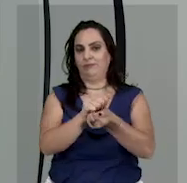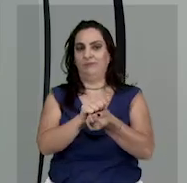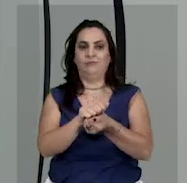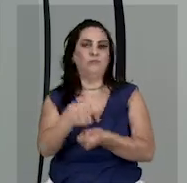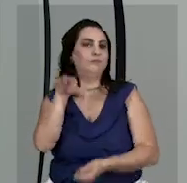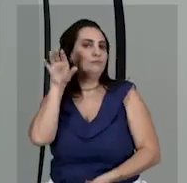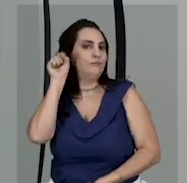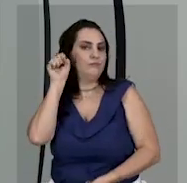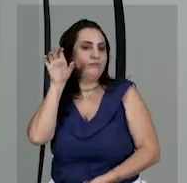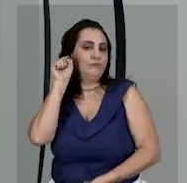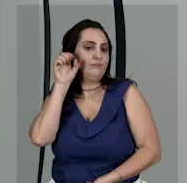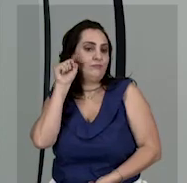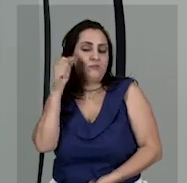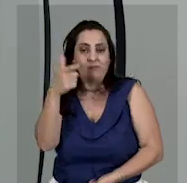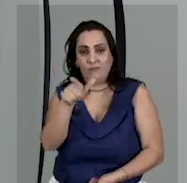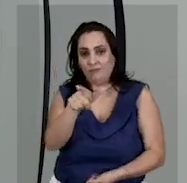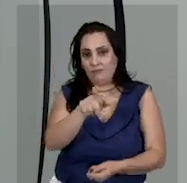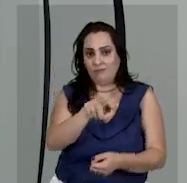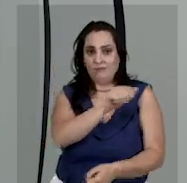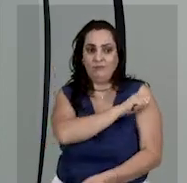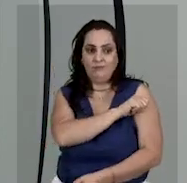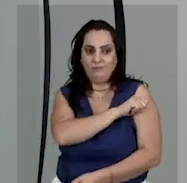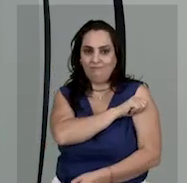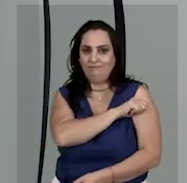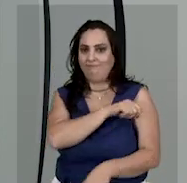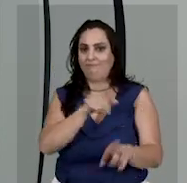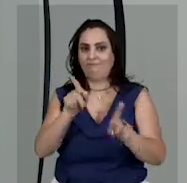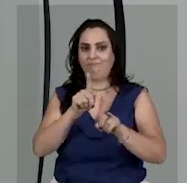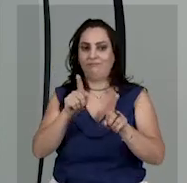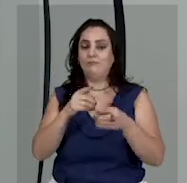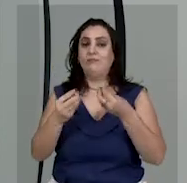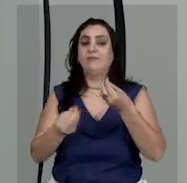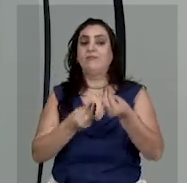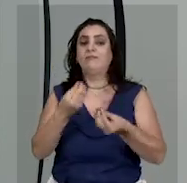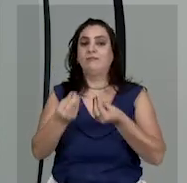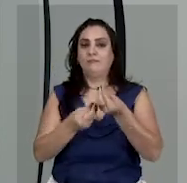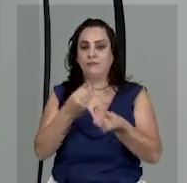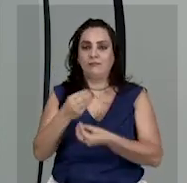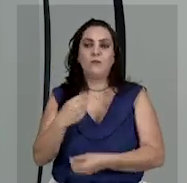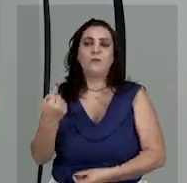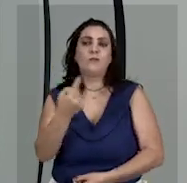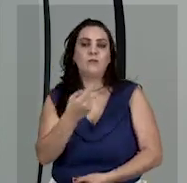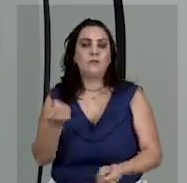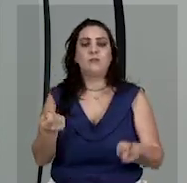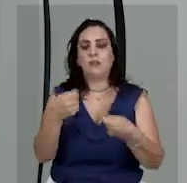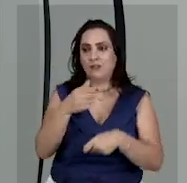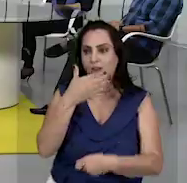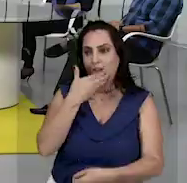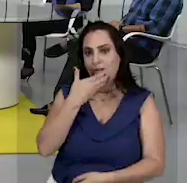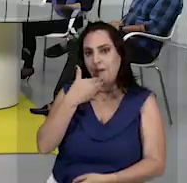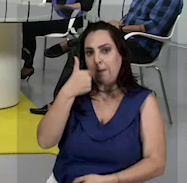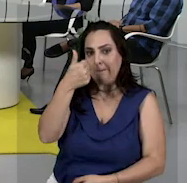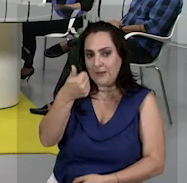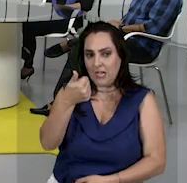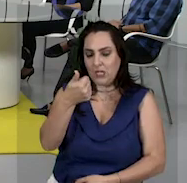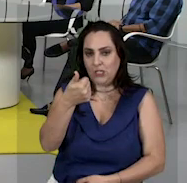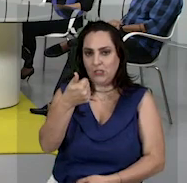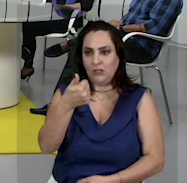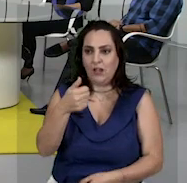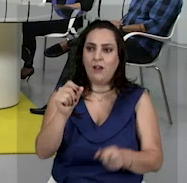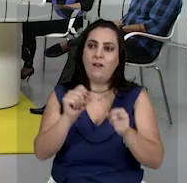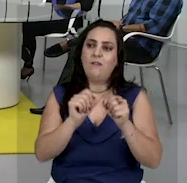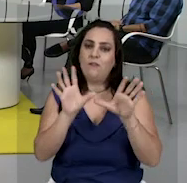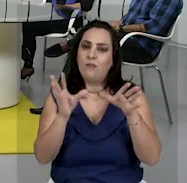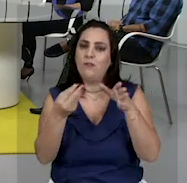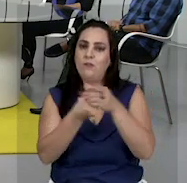com os outros alunos. Então, como que a gente poderia melhorar essa interação e fazer uma inclusão